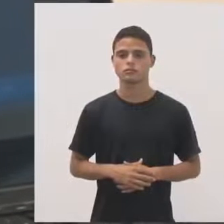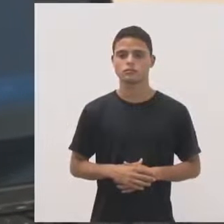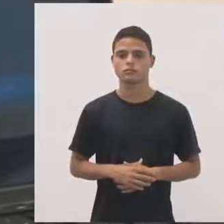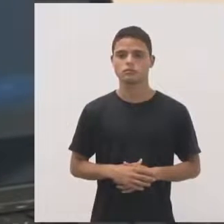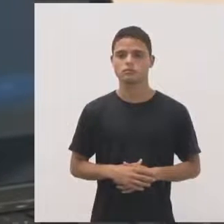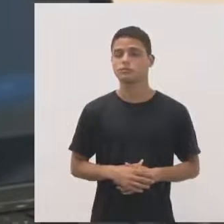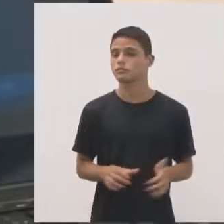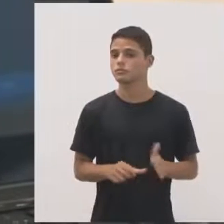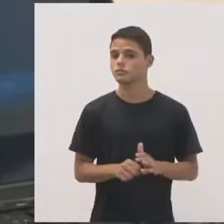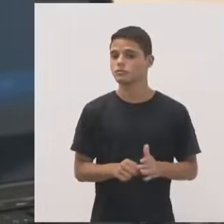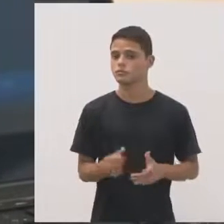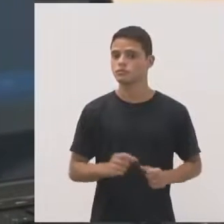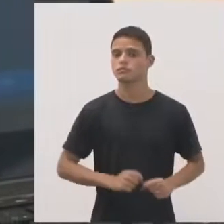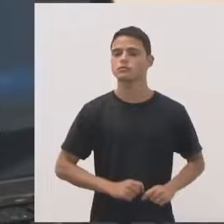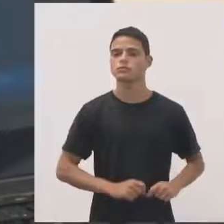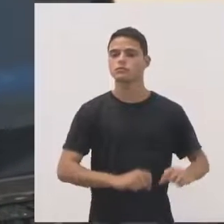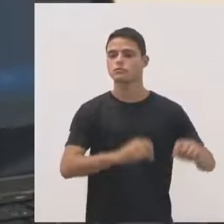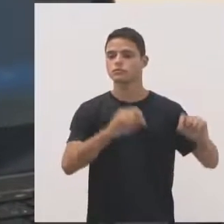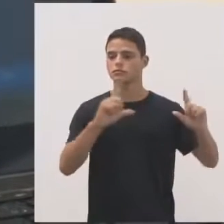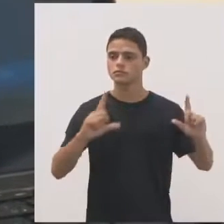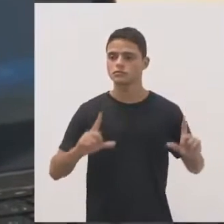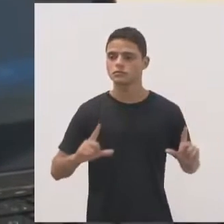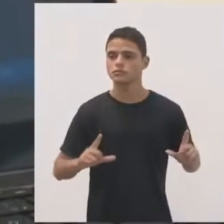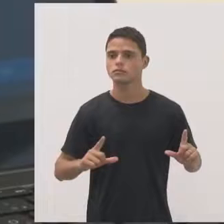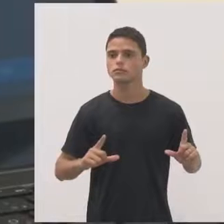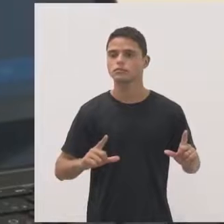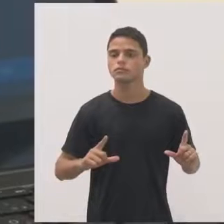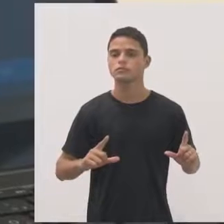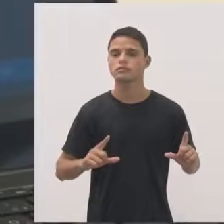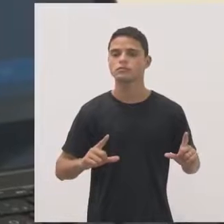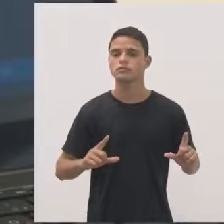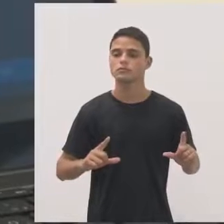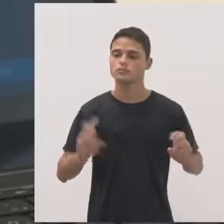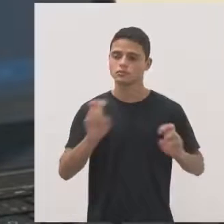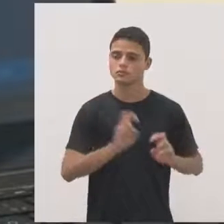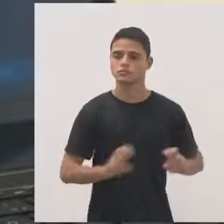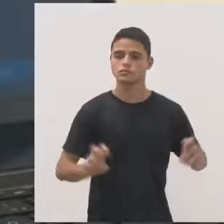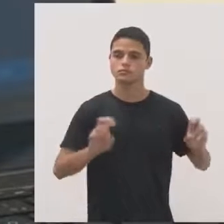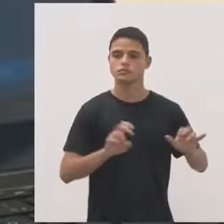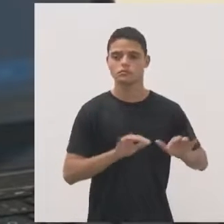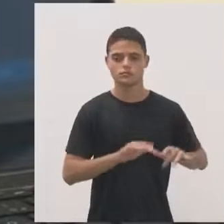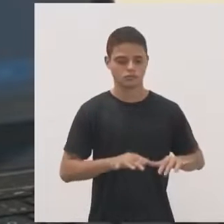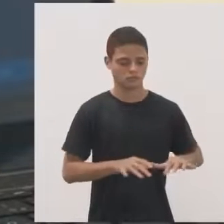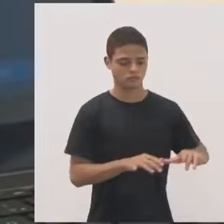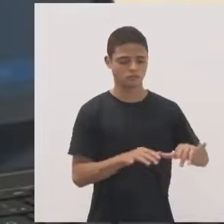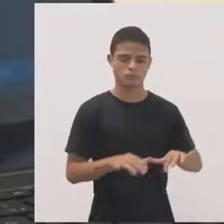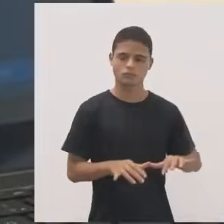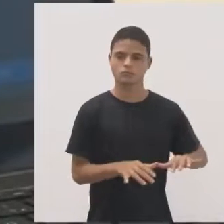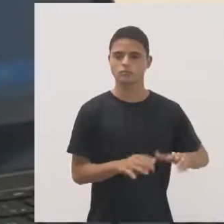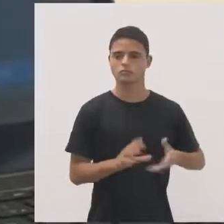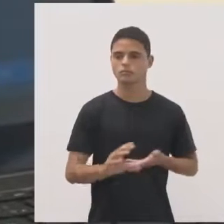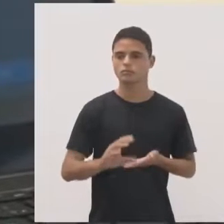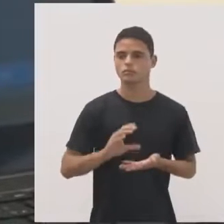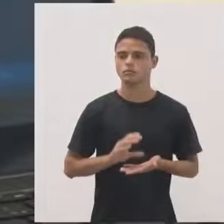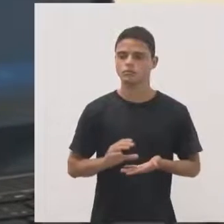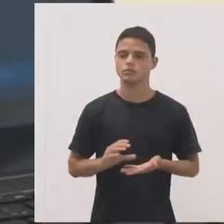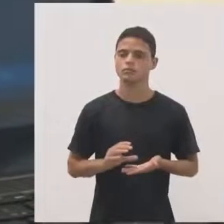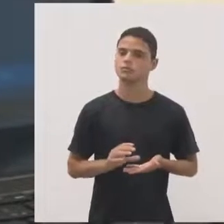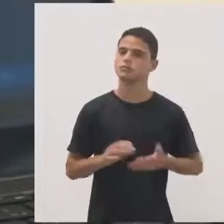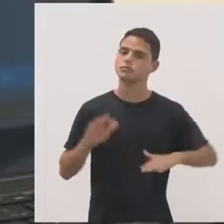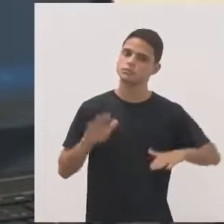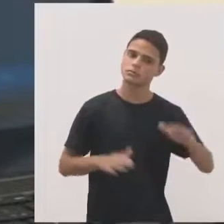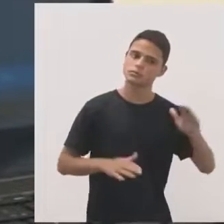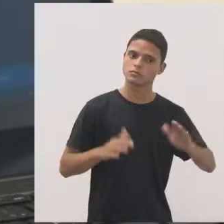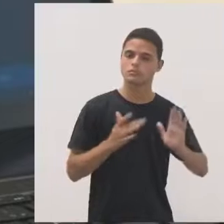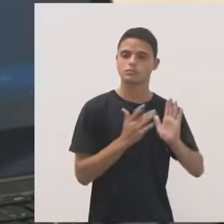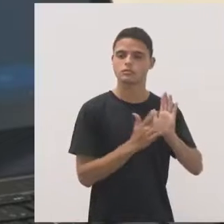Então a primeira tela, assim que vocês ligam o seu notebook ou o seu computador que vocês receberam, e dependendo do tablet